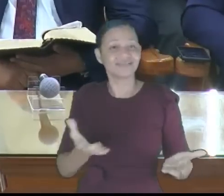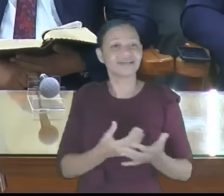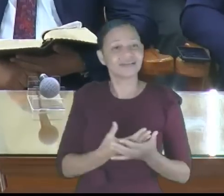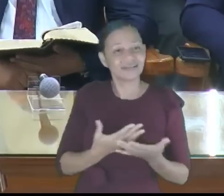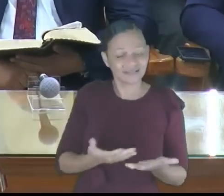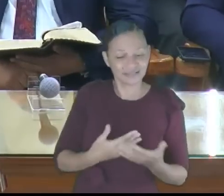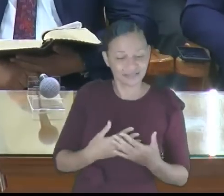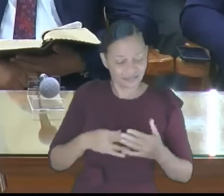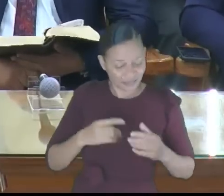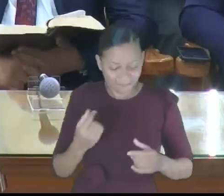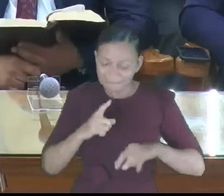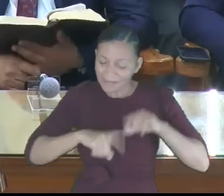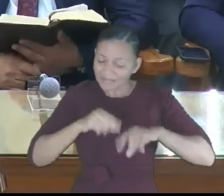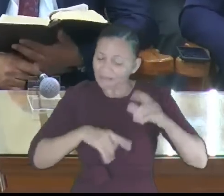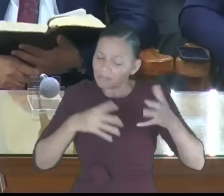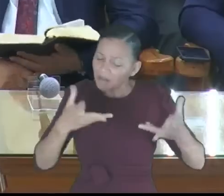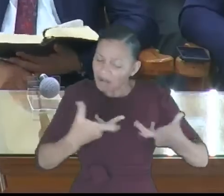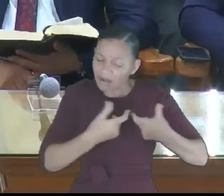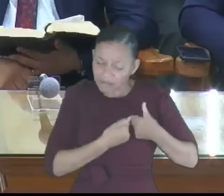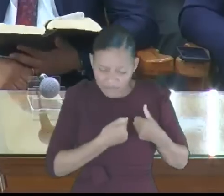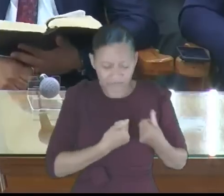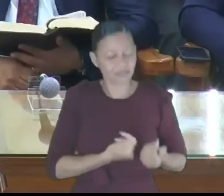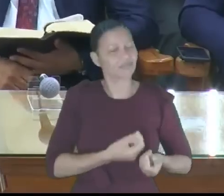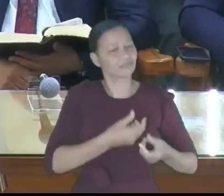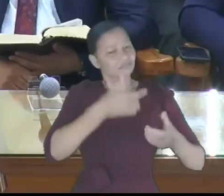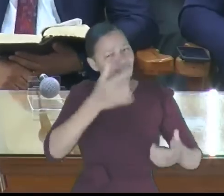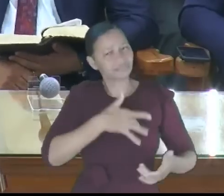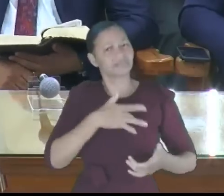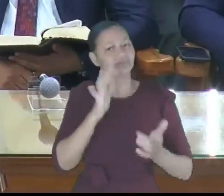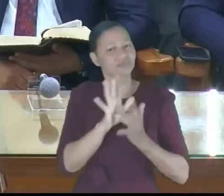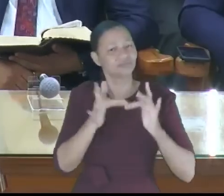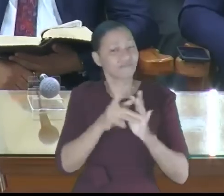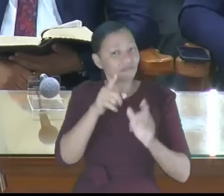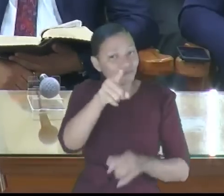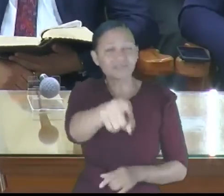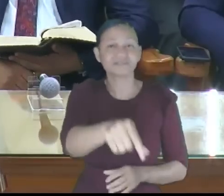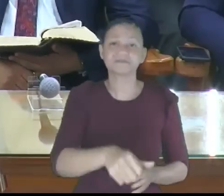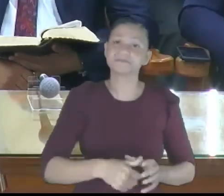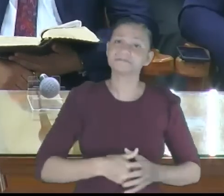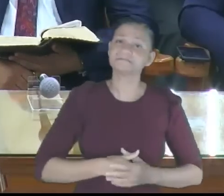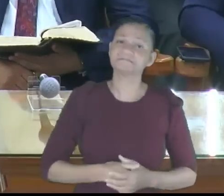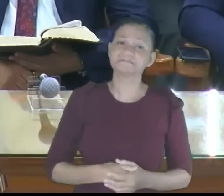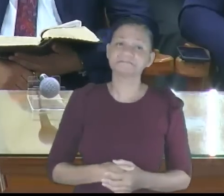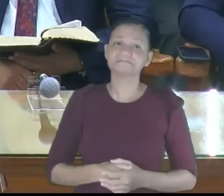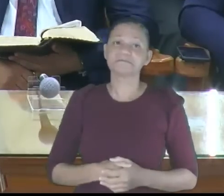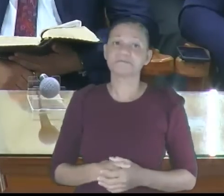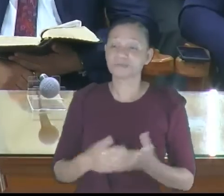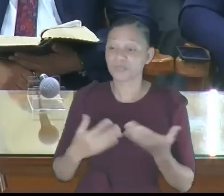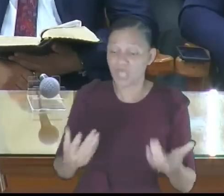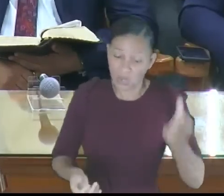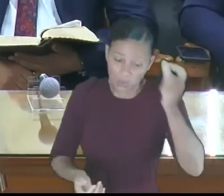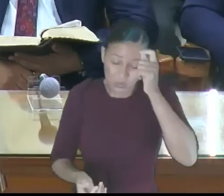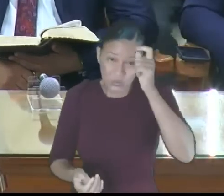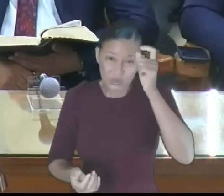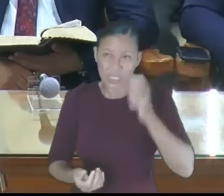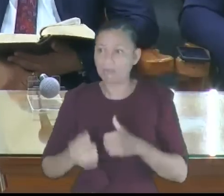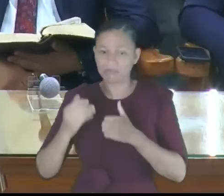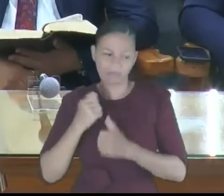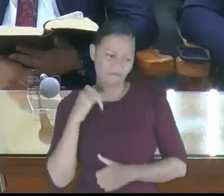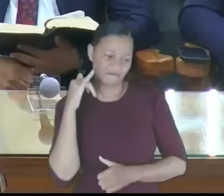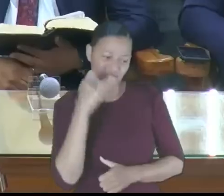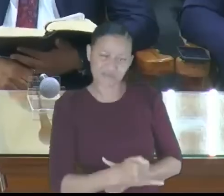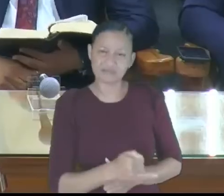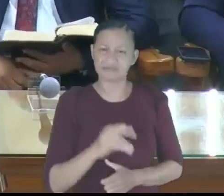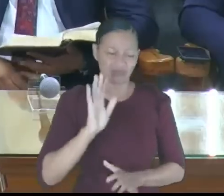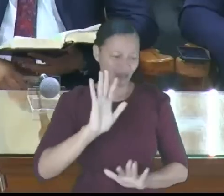Essa peça preciosa no peito do coração de Jesus é você. Quando o diabo vinha dizer que Deus não lhe ama, diga: